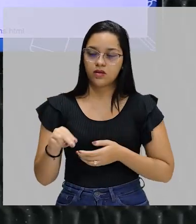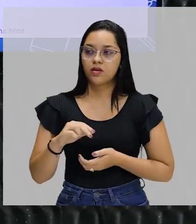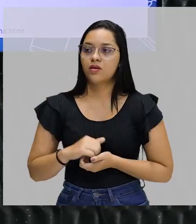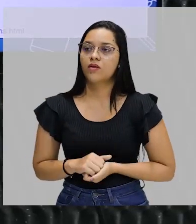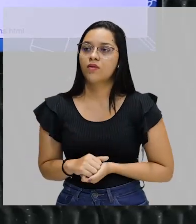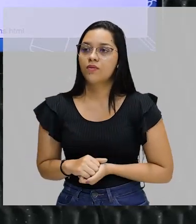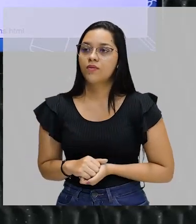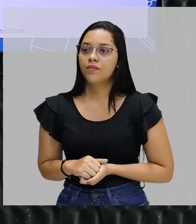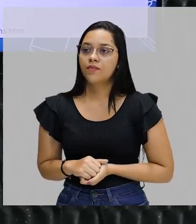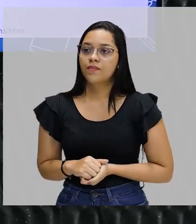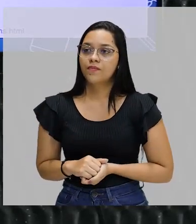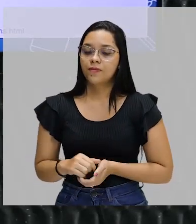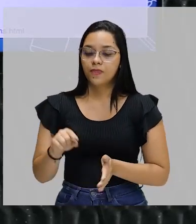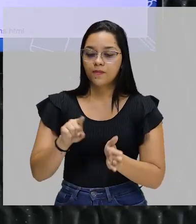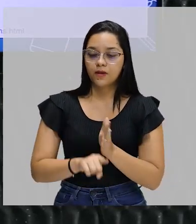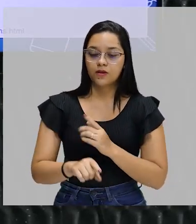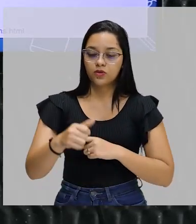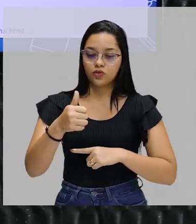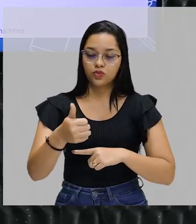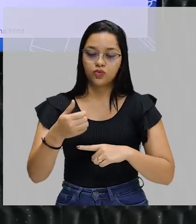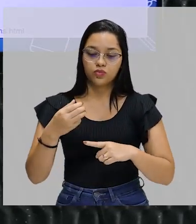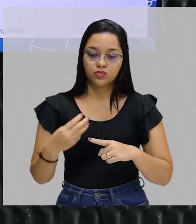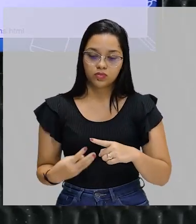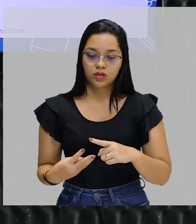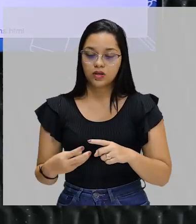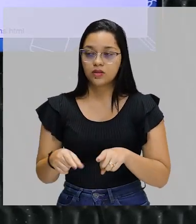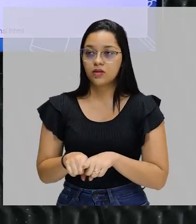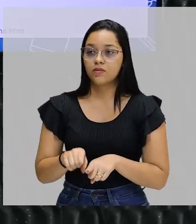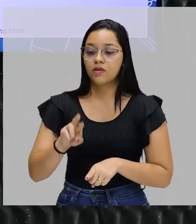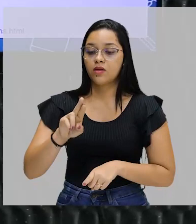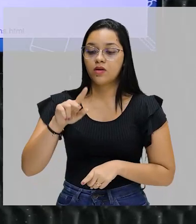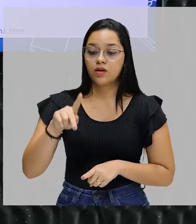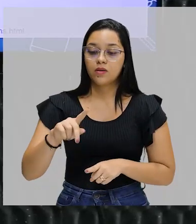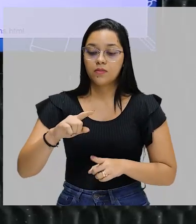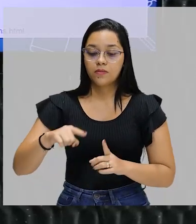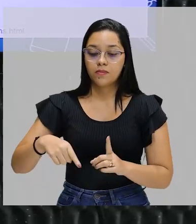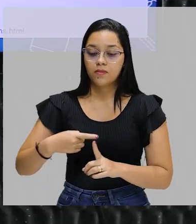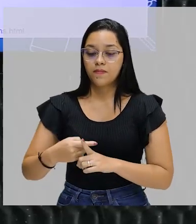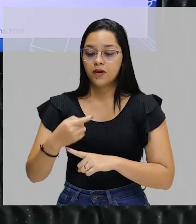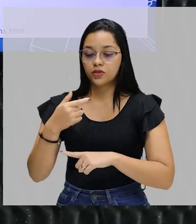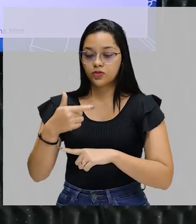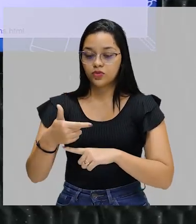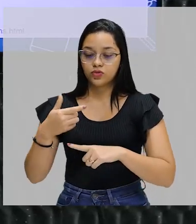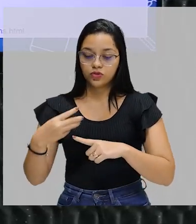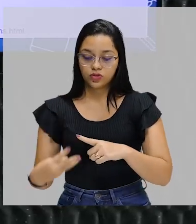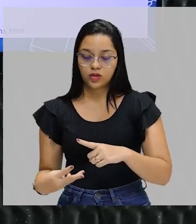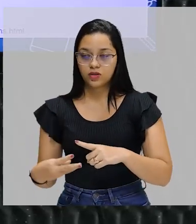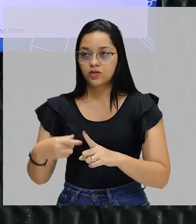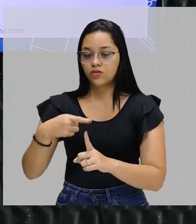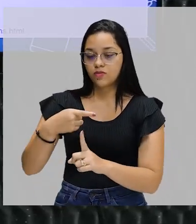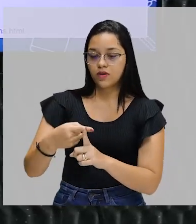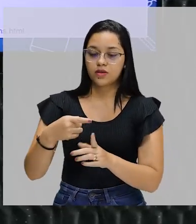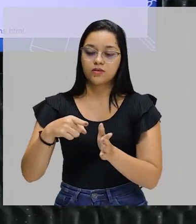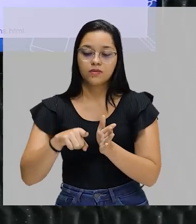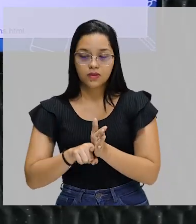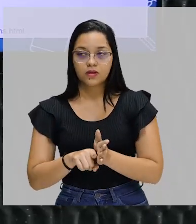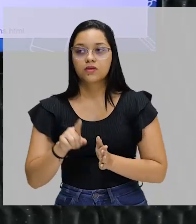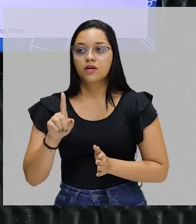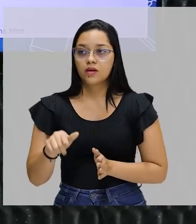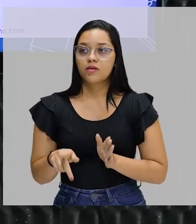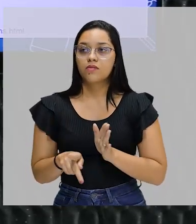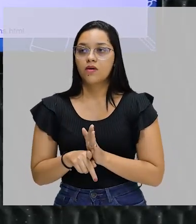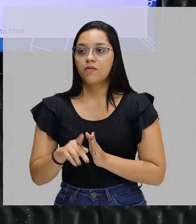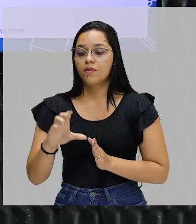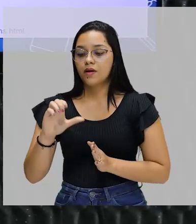né, ela é menos 1/3 e a partícula up é mais 2/3. Então essa questão do mais e do menos são